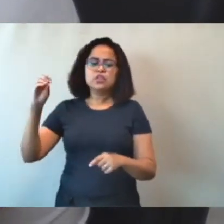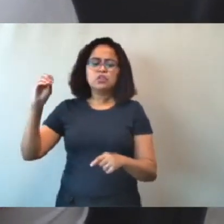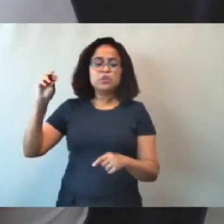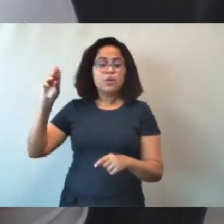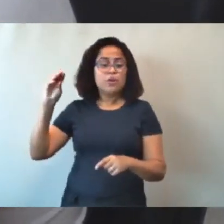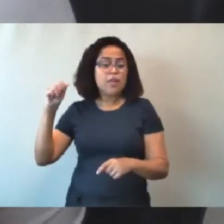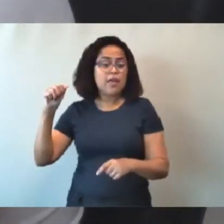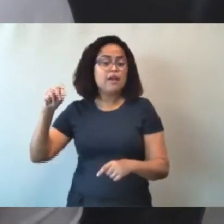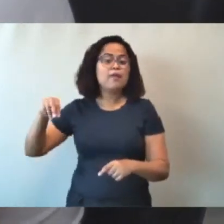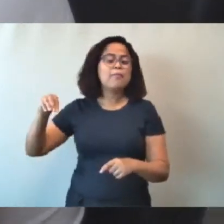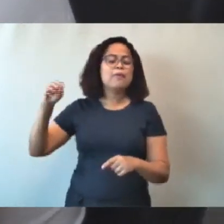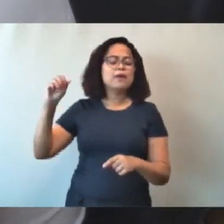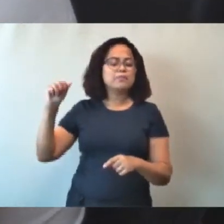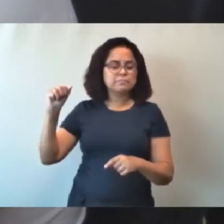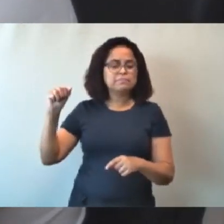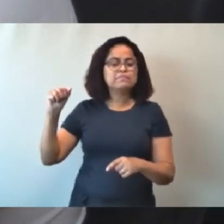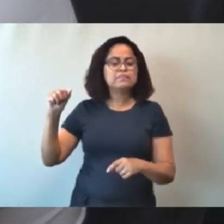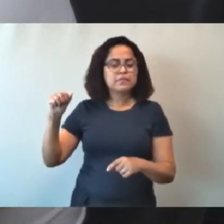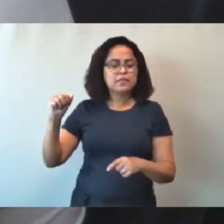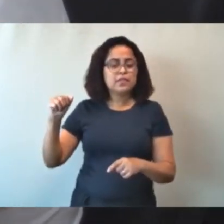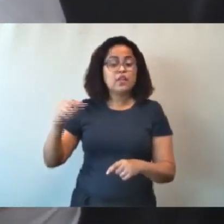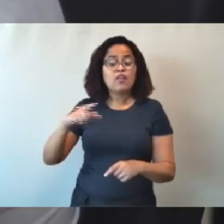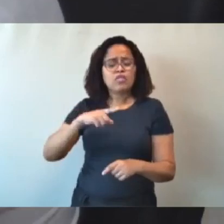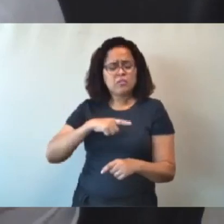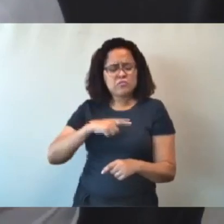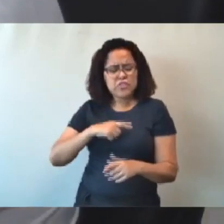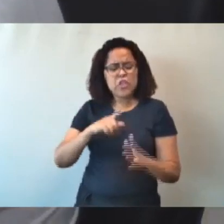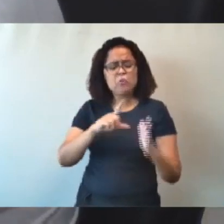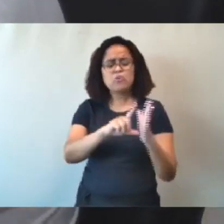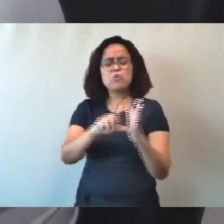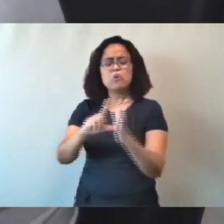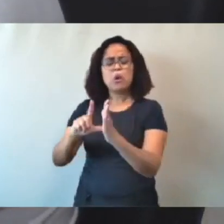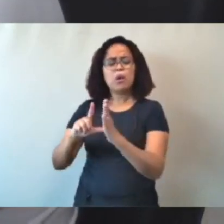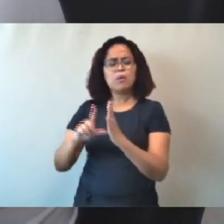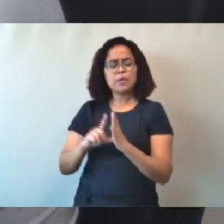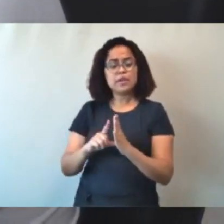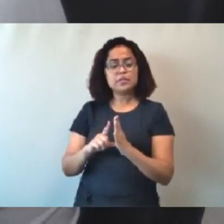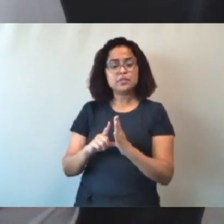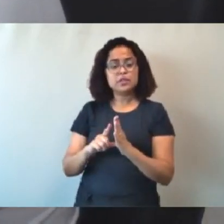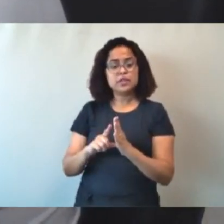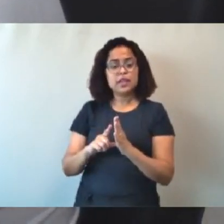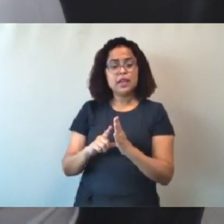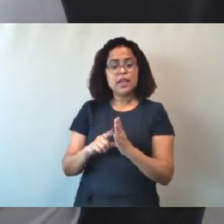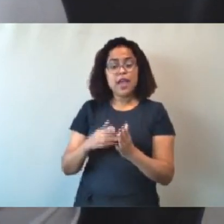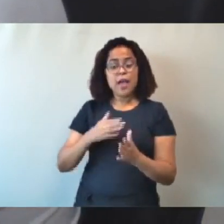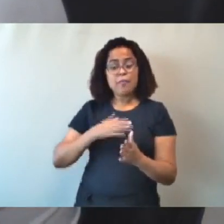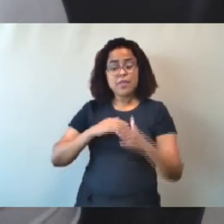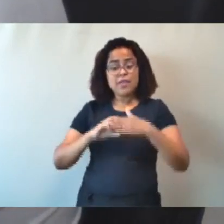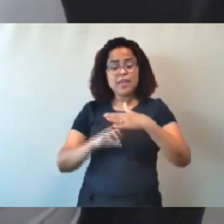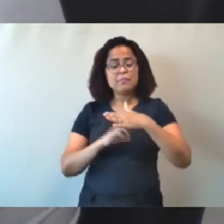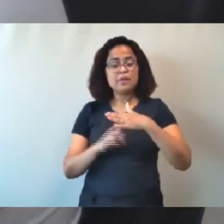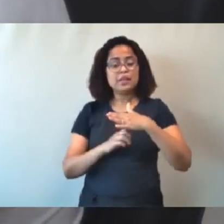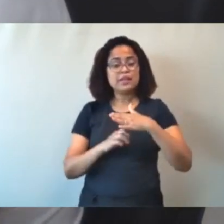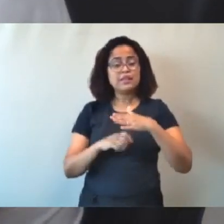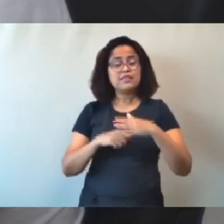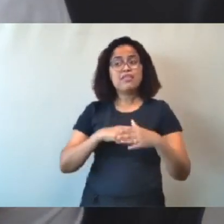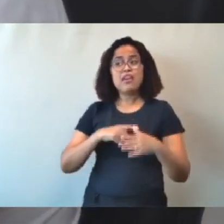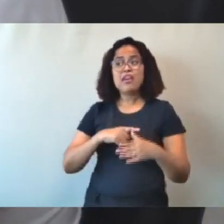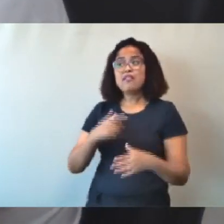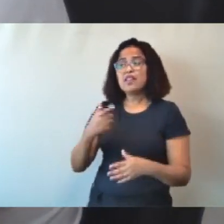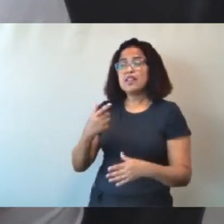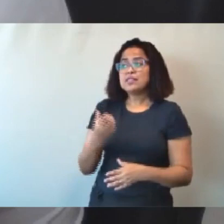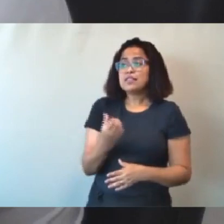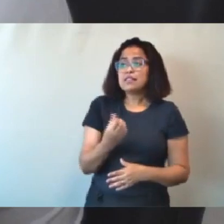um comércio lá, nós estamos lá, nossa empresa tem 68 anos. Então, a gente conhece tudo da Abílio Machado, todos os